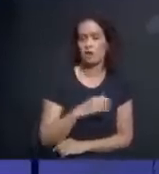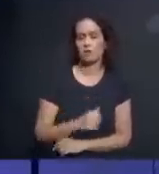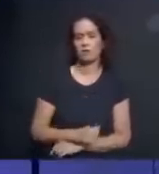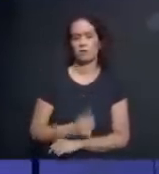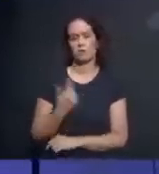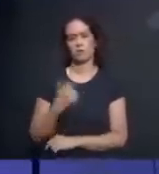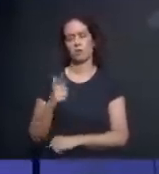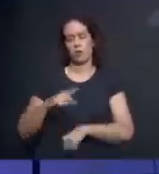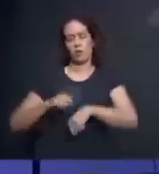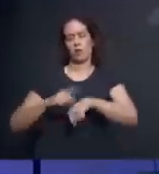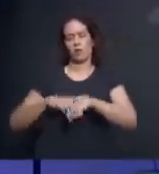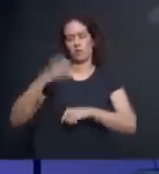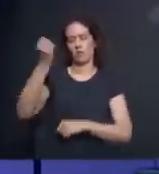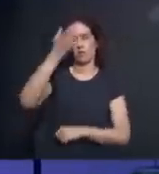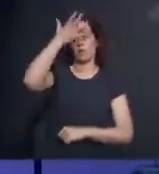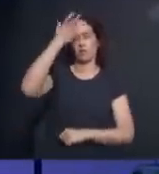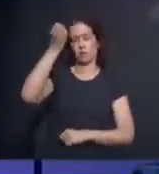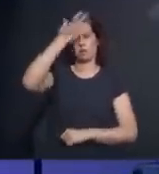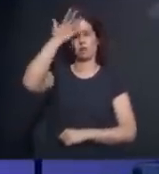revelação, não.